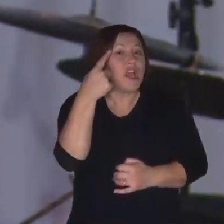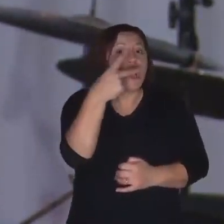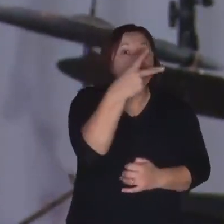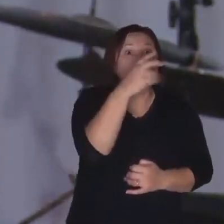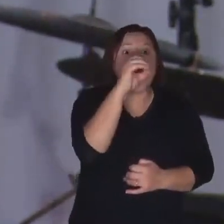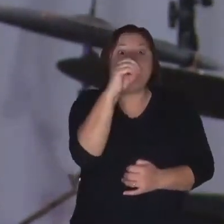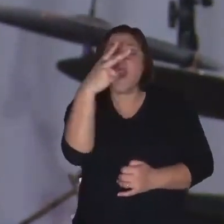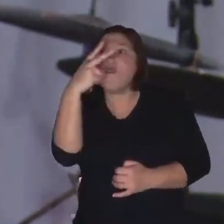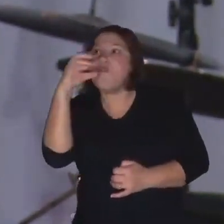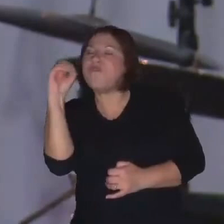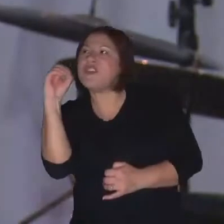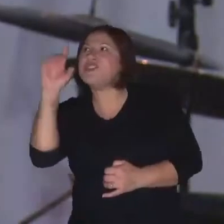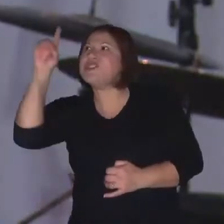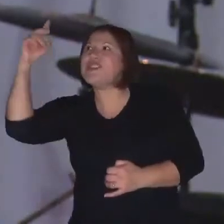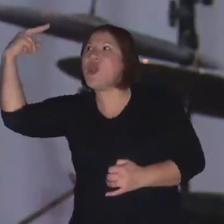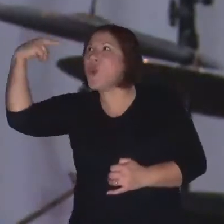Não!